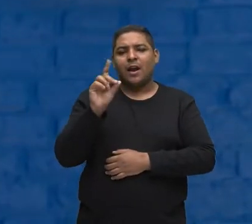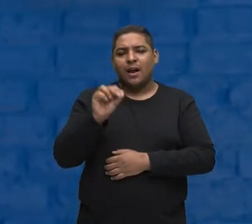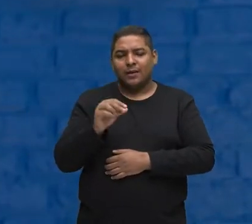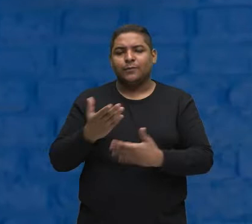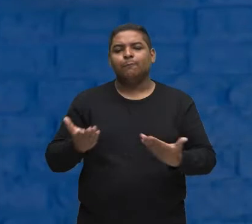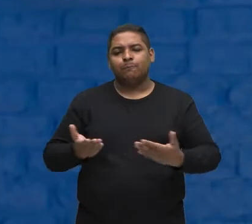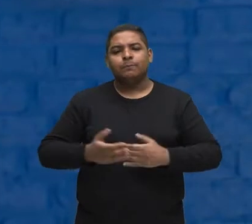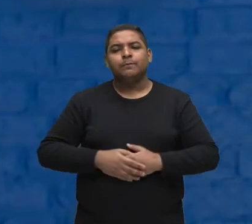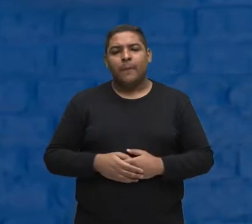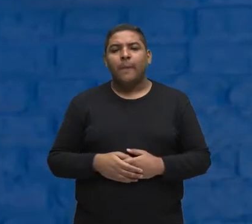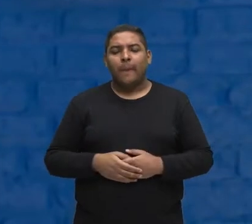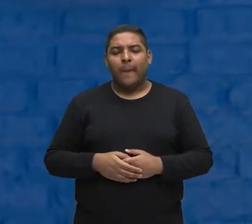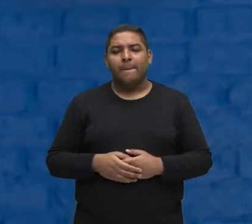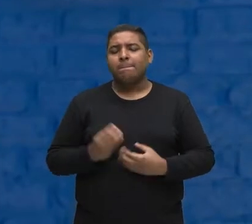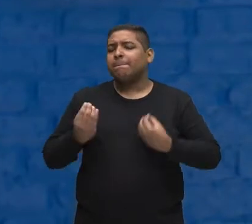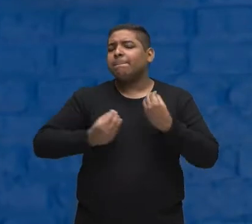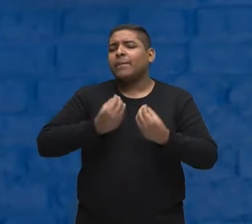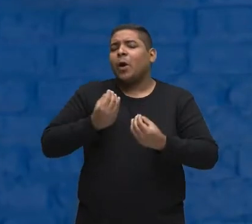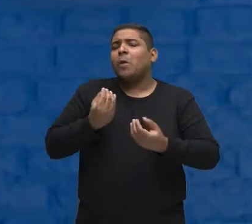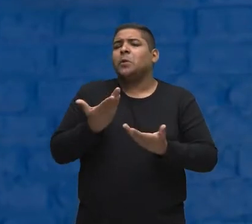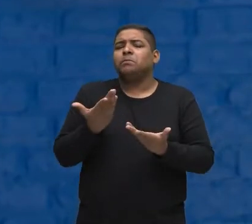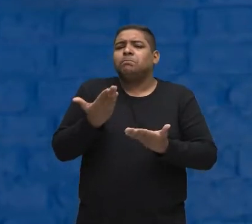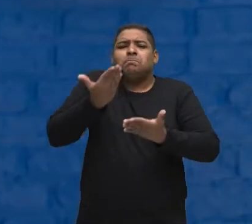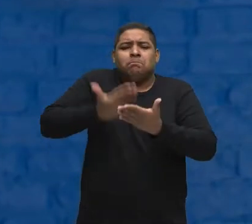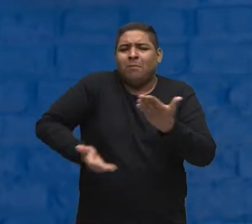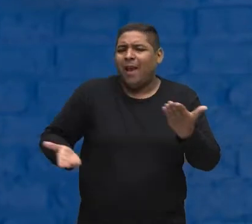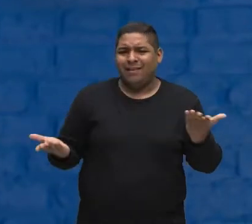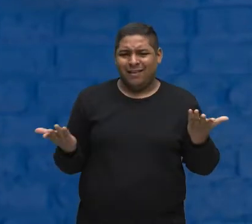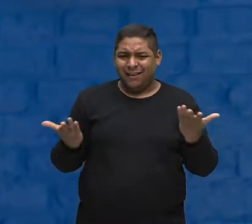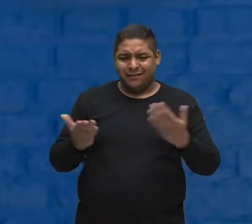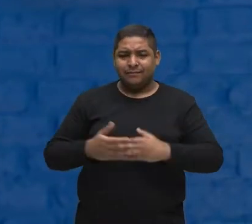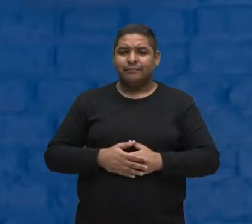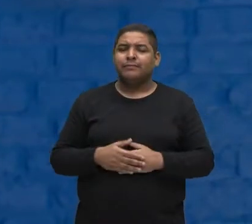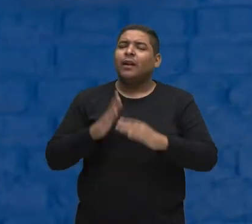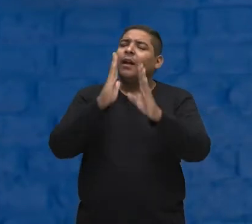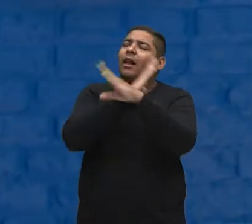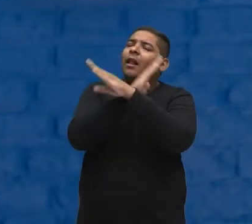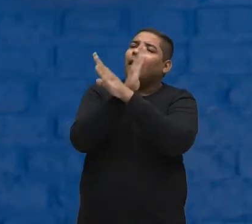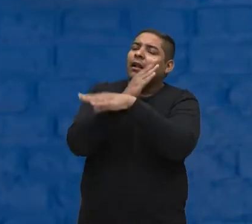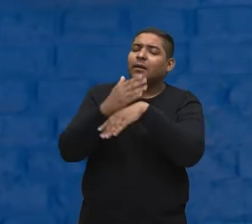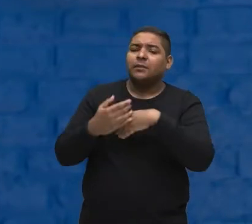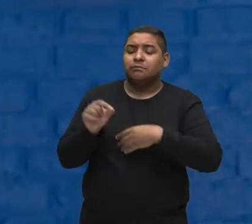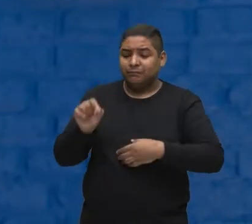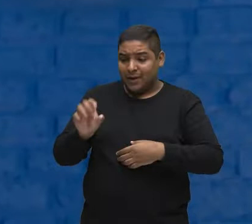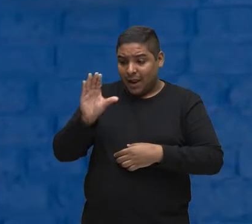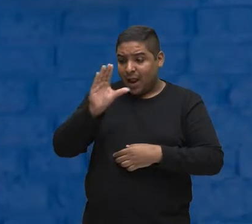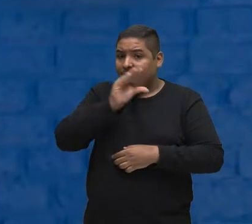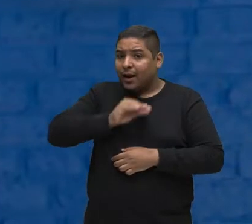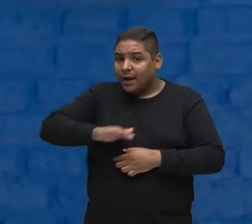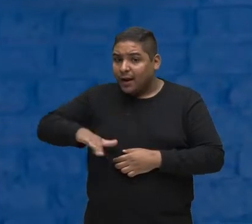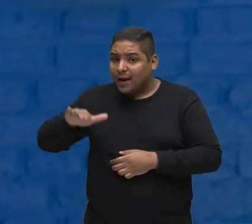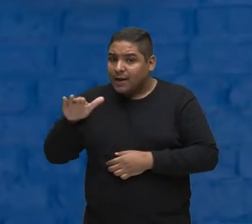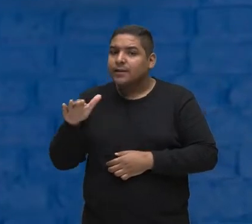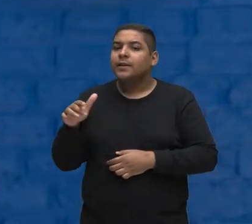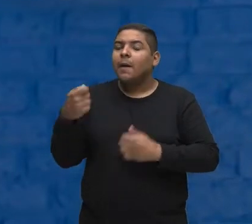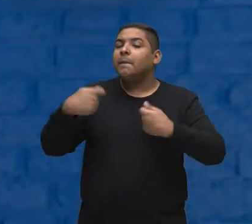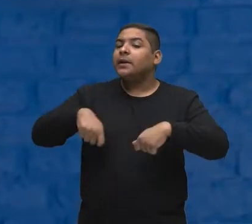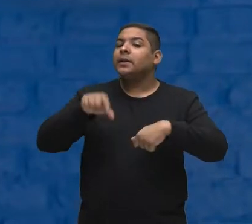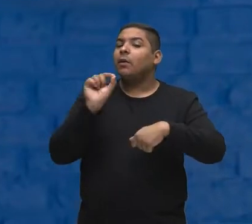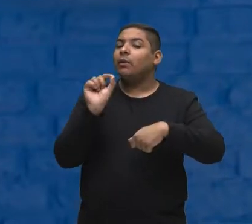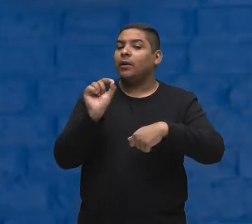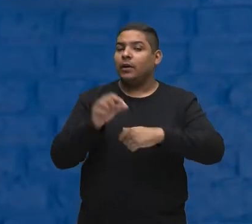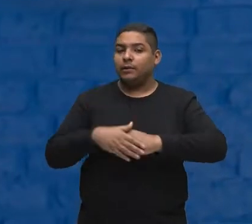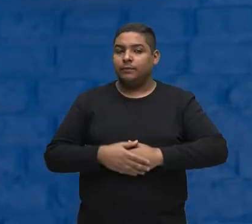perdia. Como se perder, Débora? Às vezes, a criança, o que ela vai precisar? Ela vai